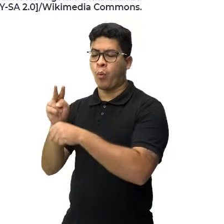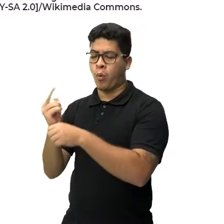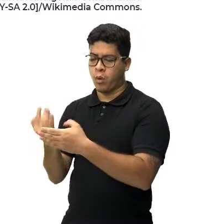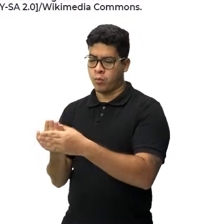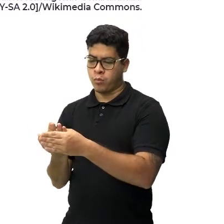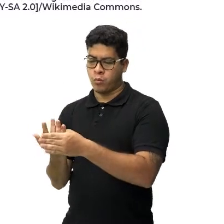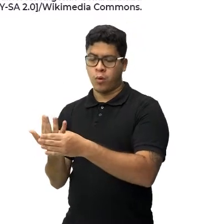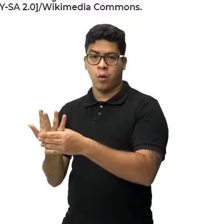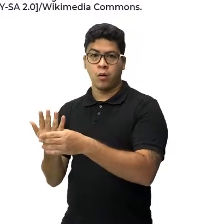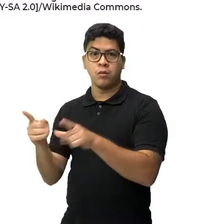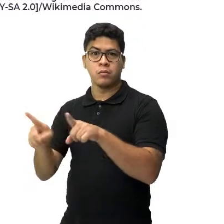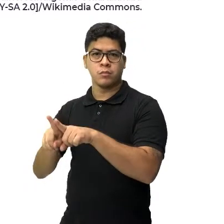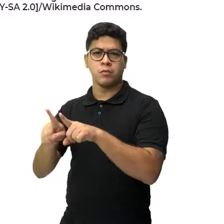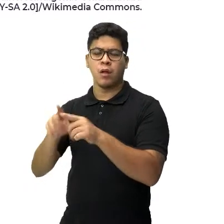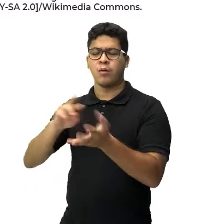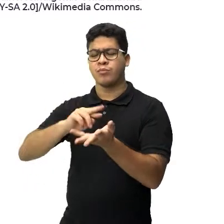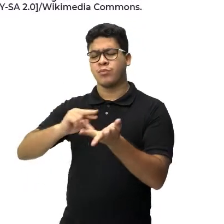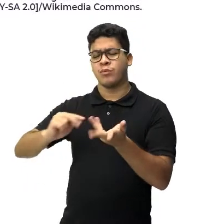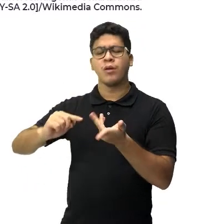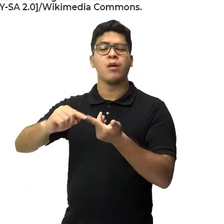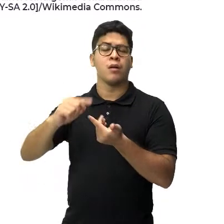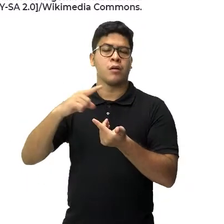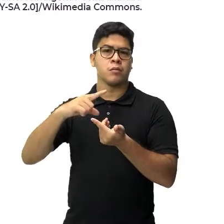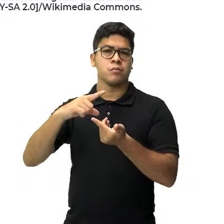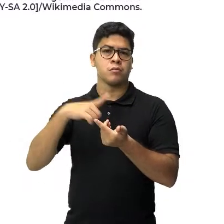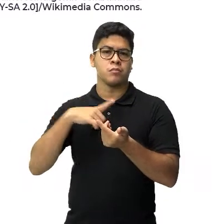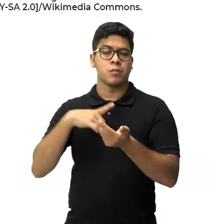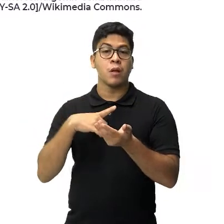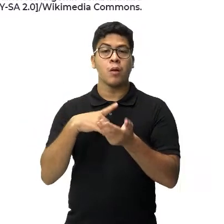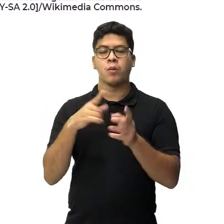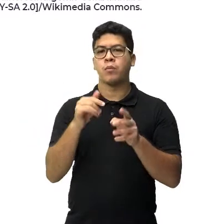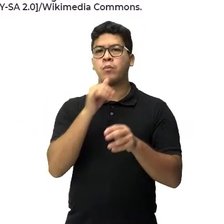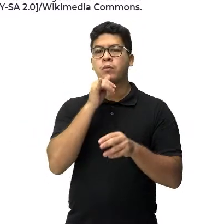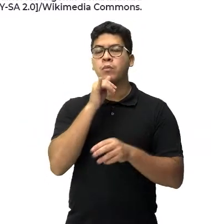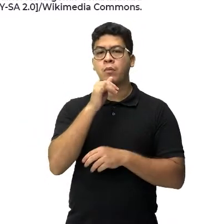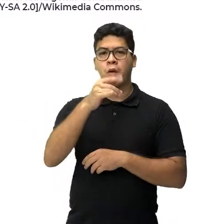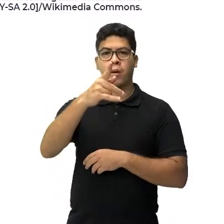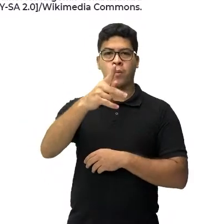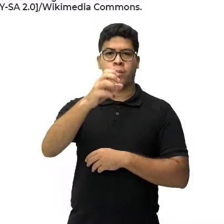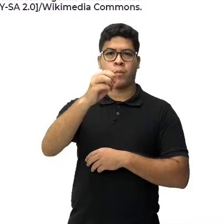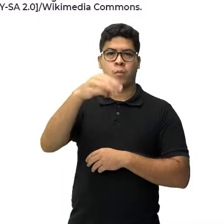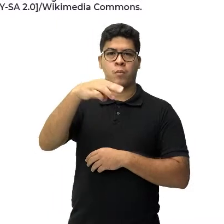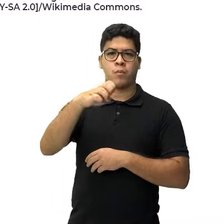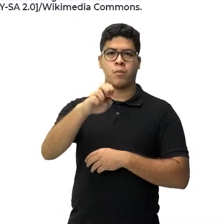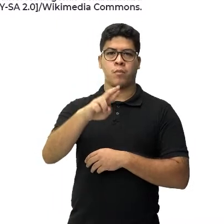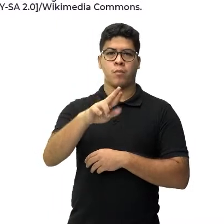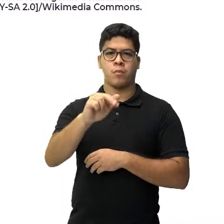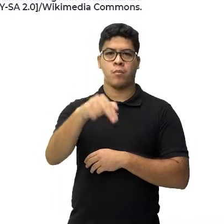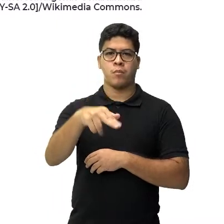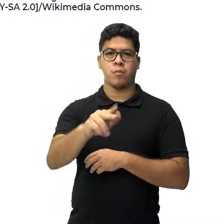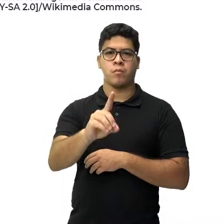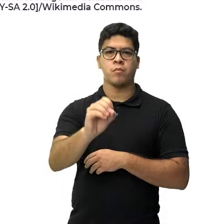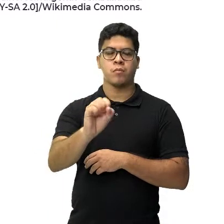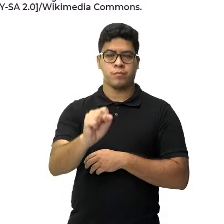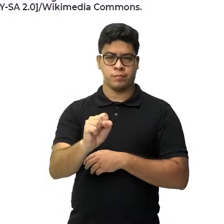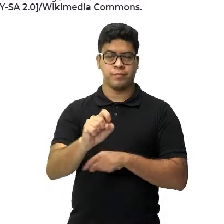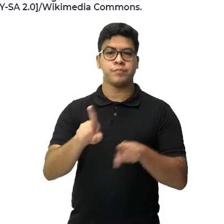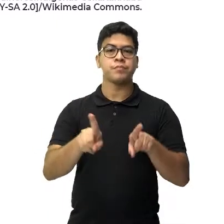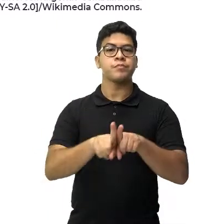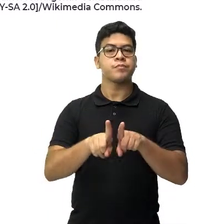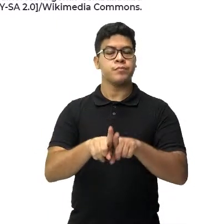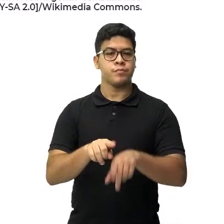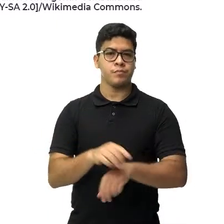chamados pomeranos, é uma etnia europeia que vive no estado do Espírito Santo, certo? Então, todo esse